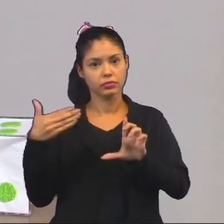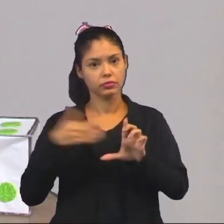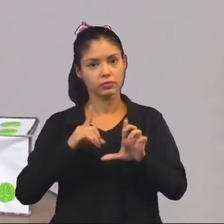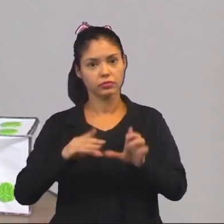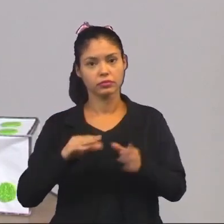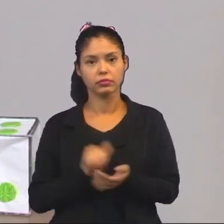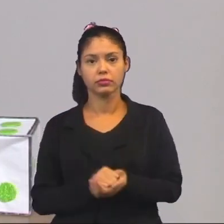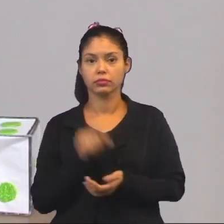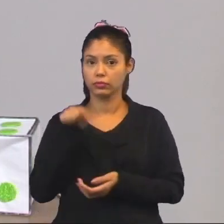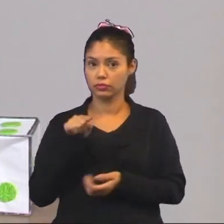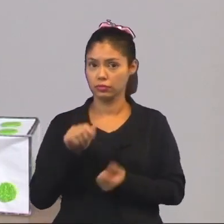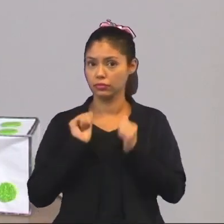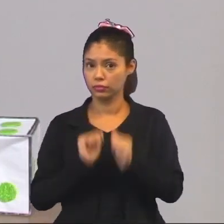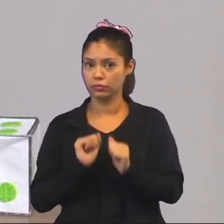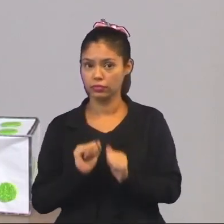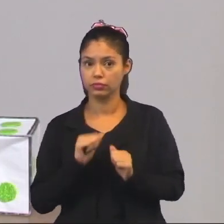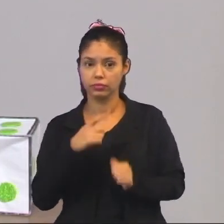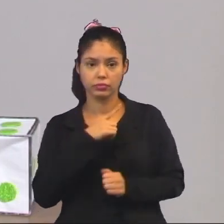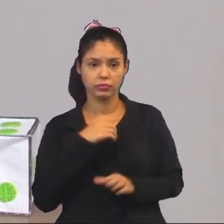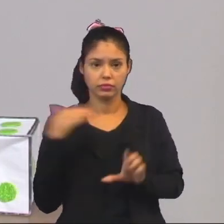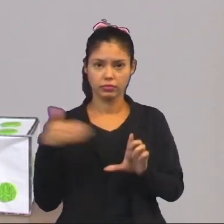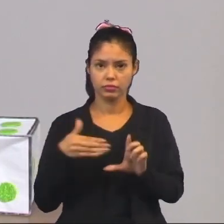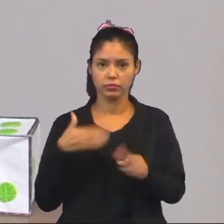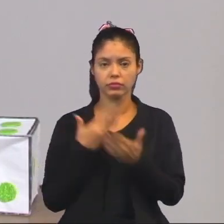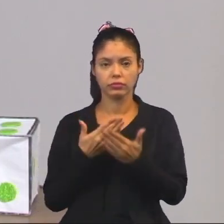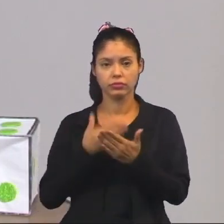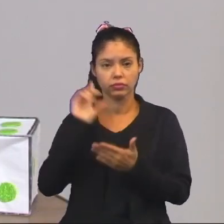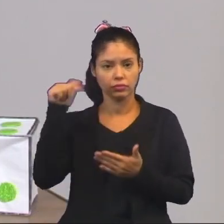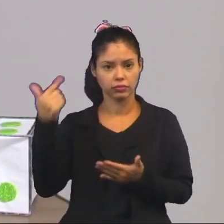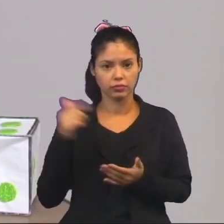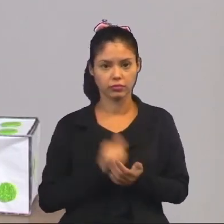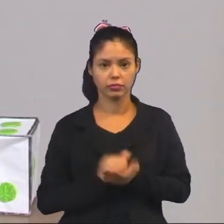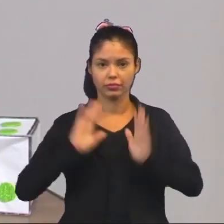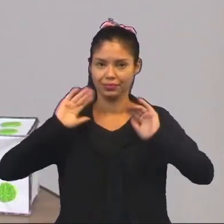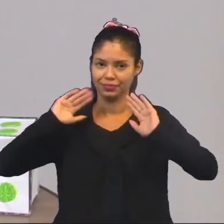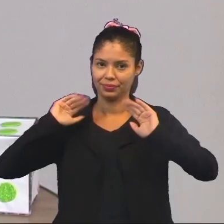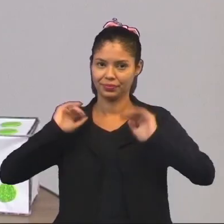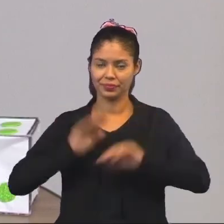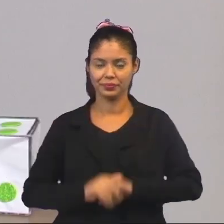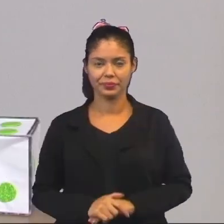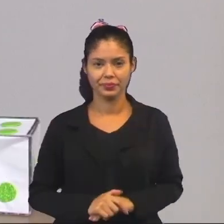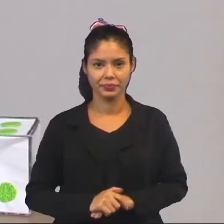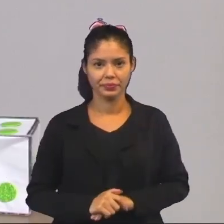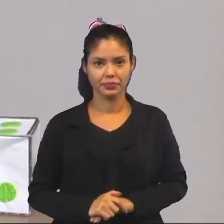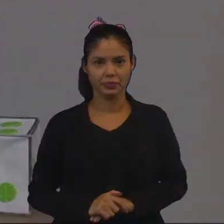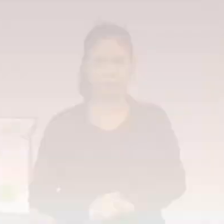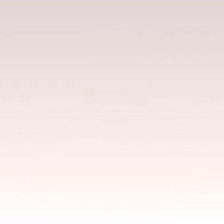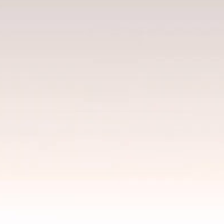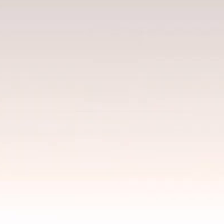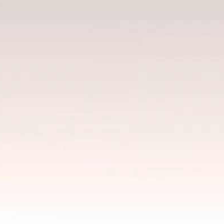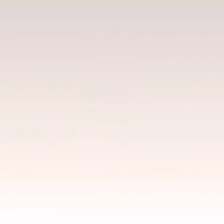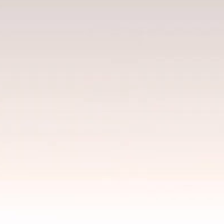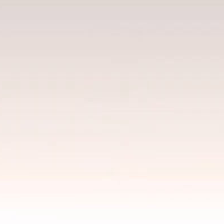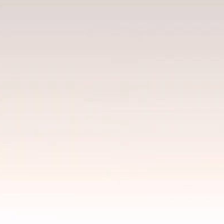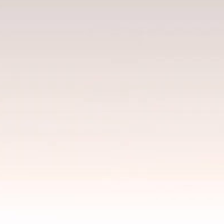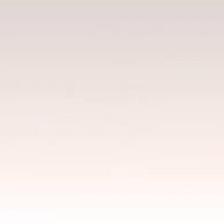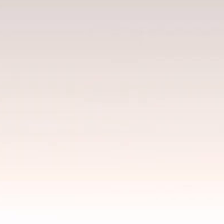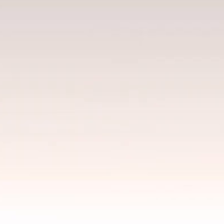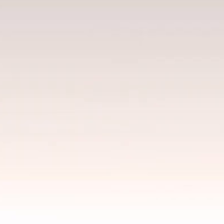plataforma Eduque. Lá você vai ter acesso a essa aula e às outras. Até mais!